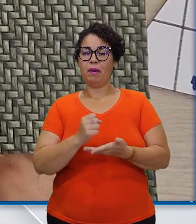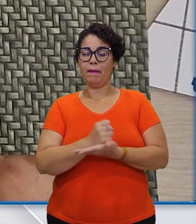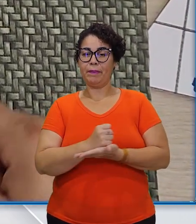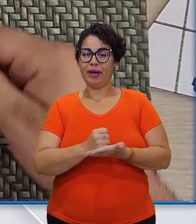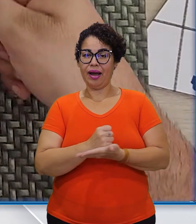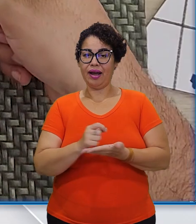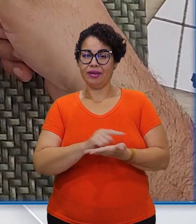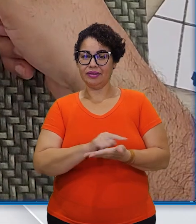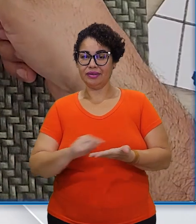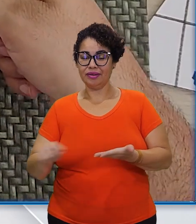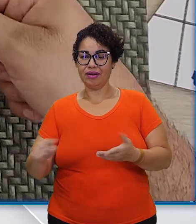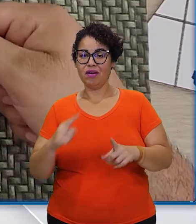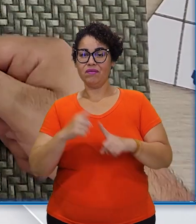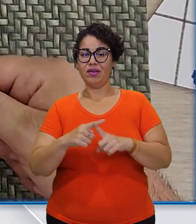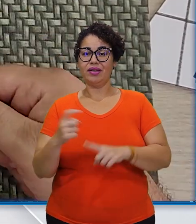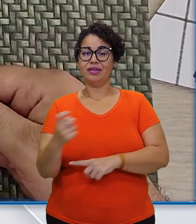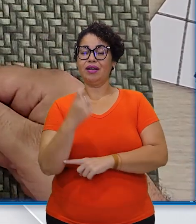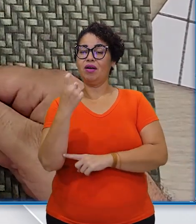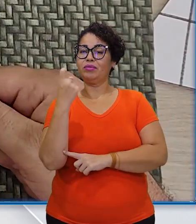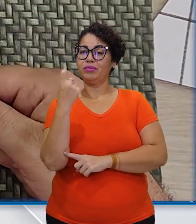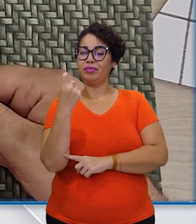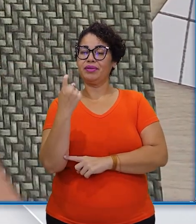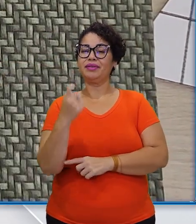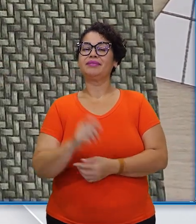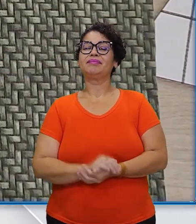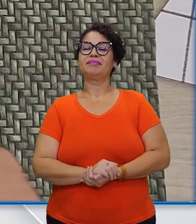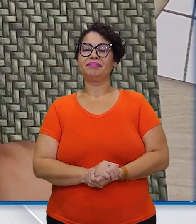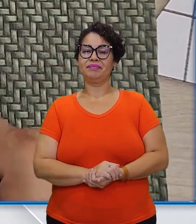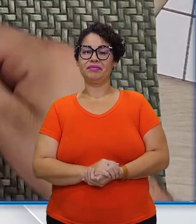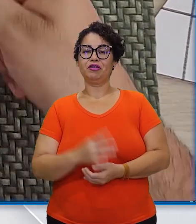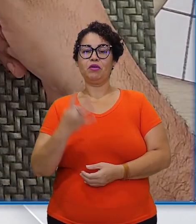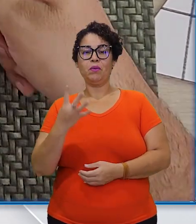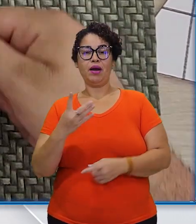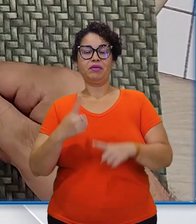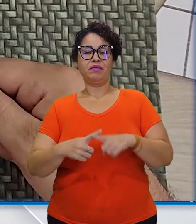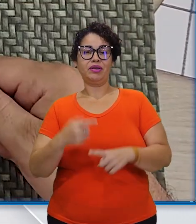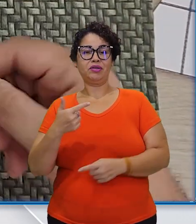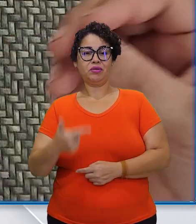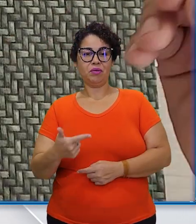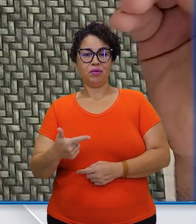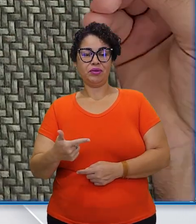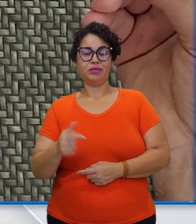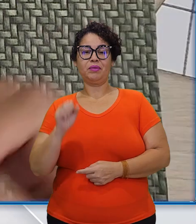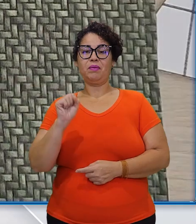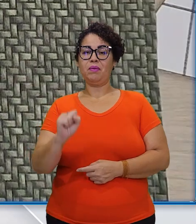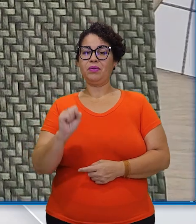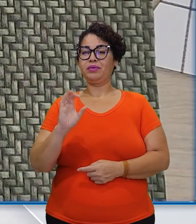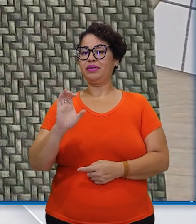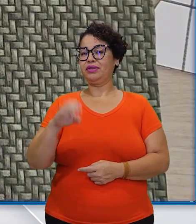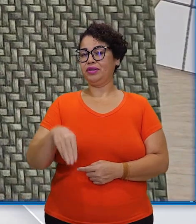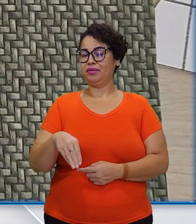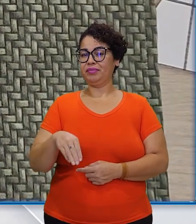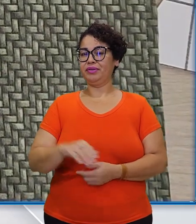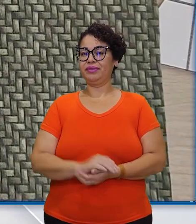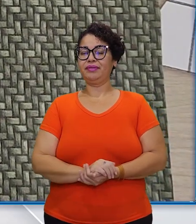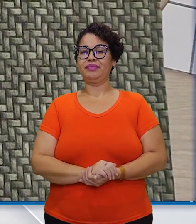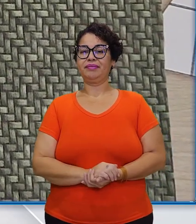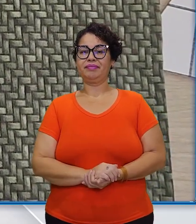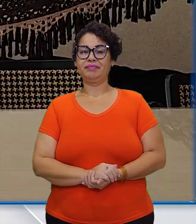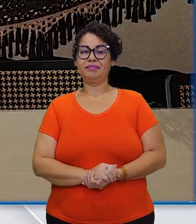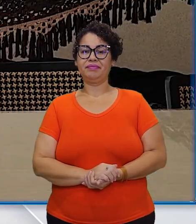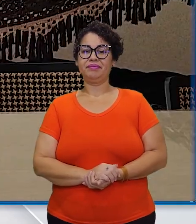sua base vezes a medida da sua altura. 4 vezes 2, 8 centímetros